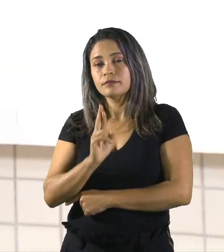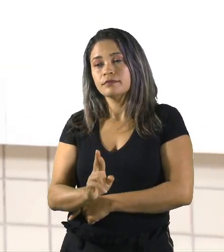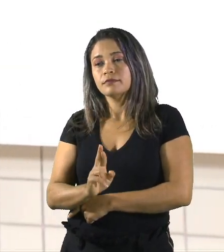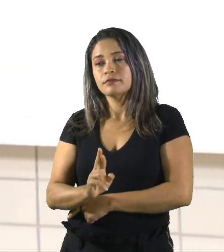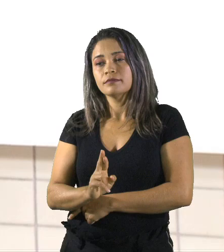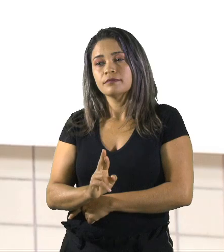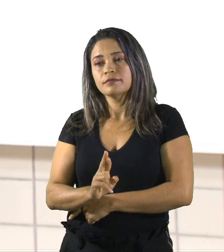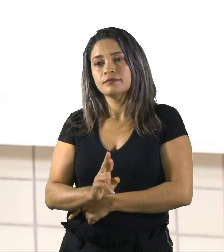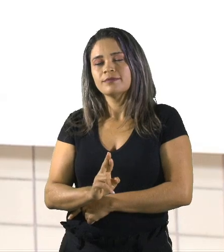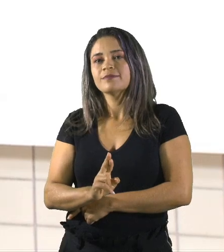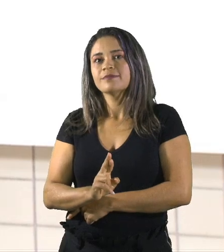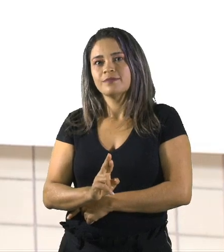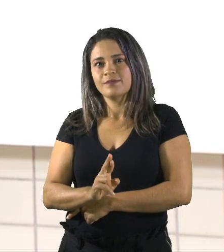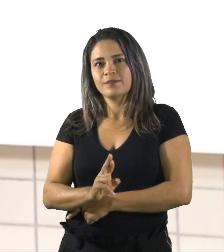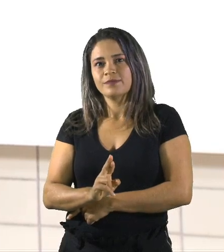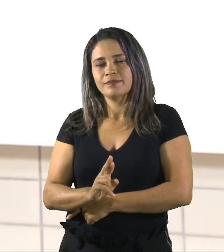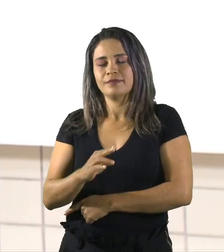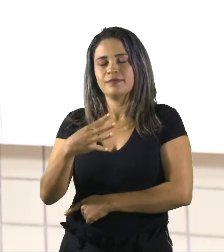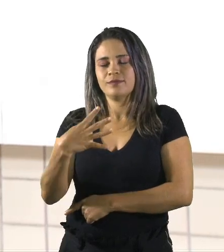Que vai ser igual a